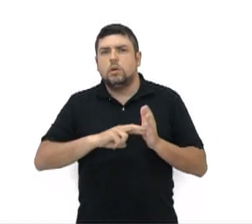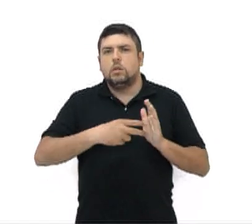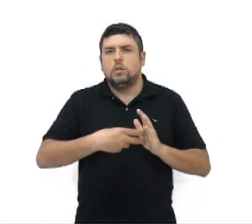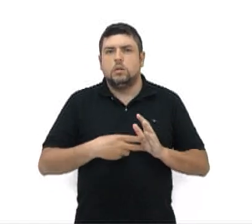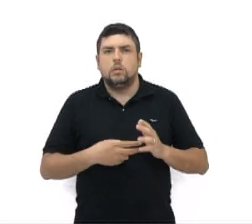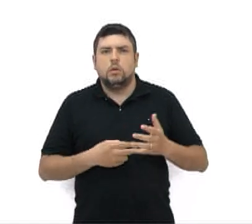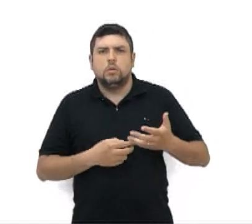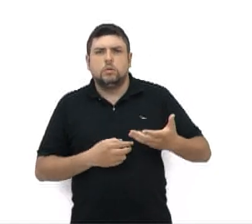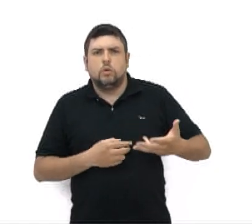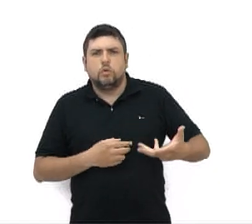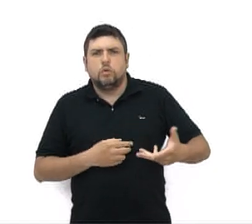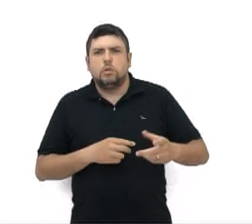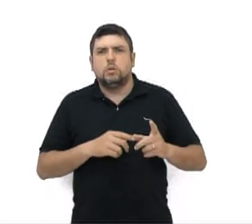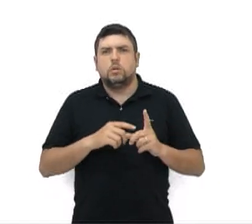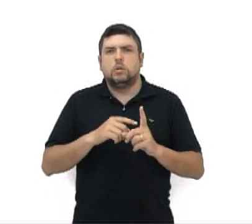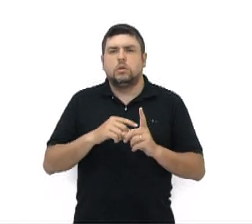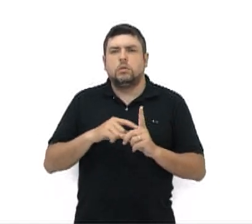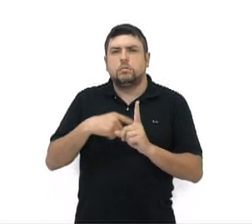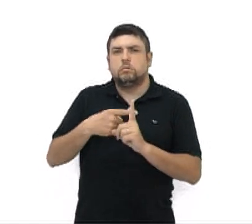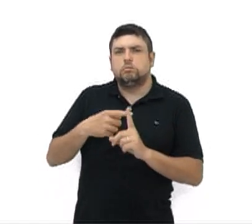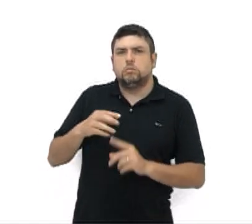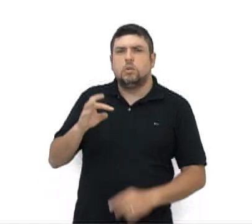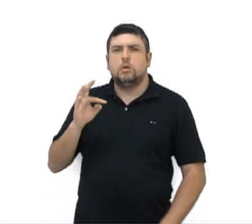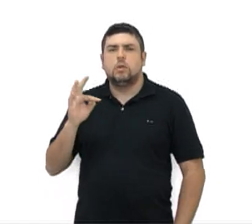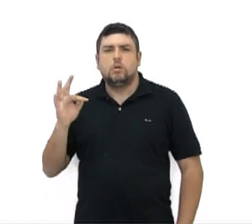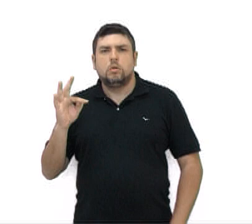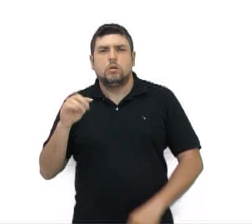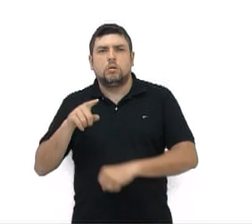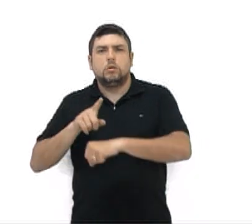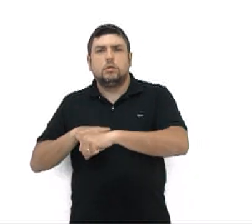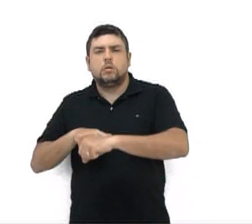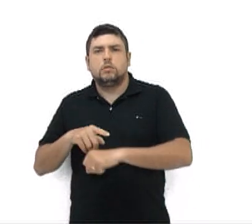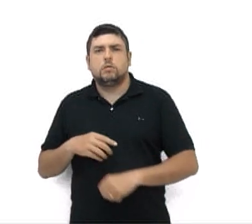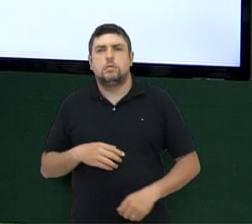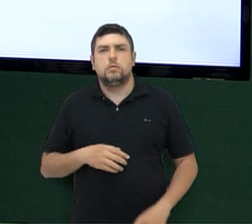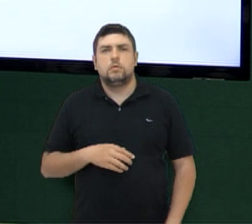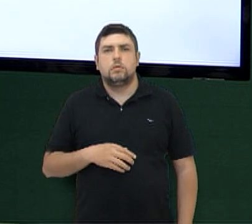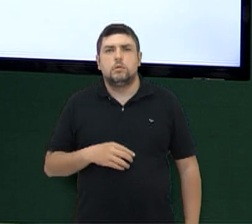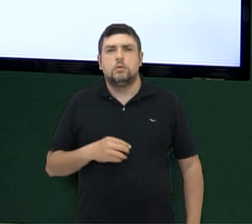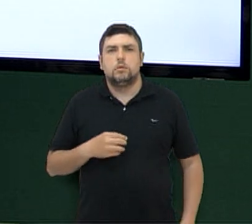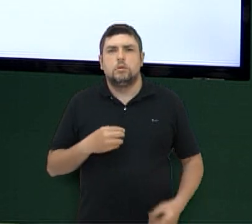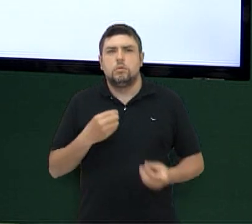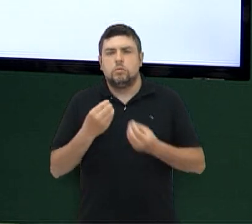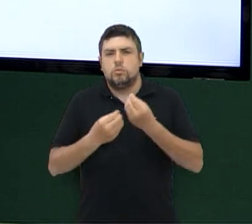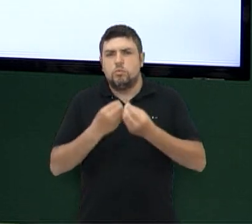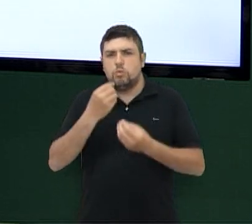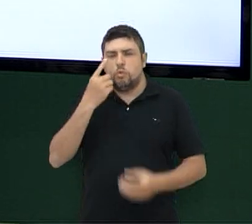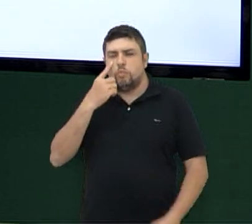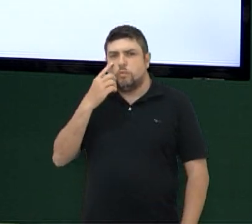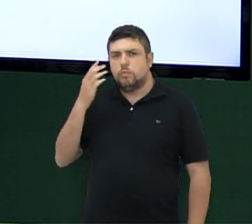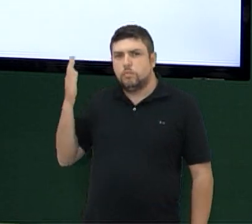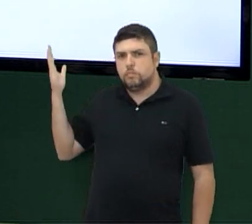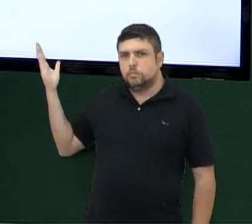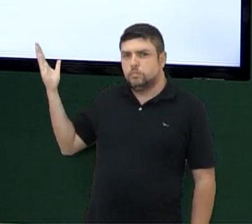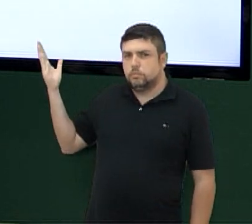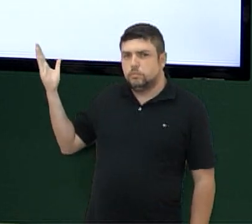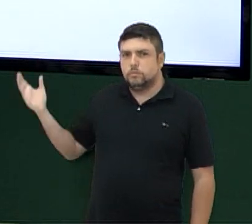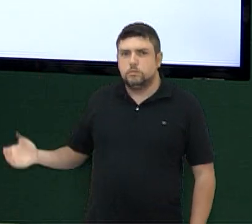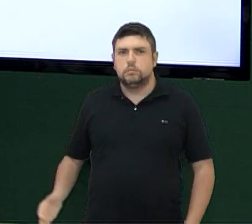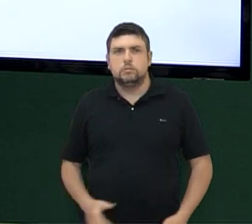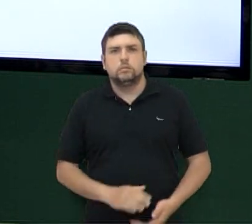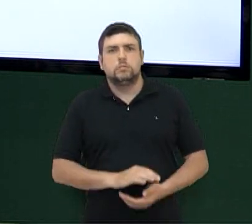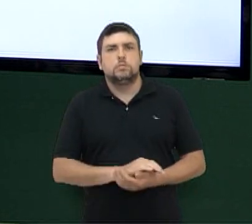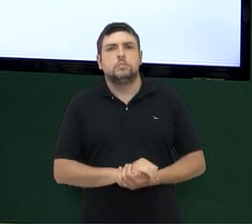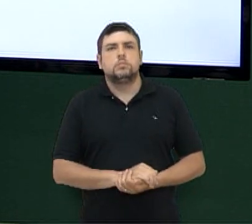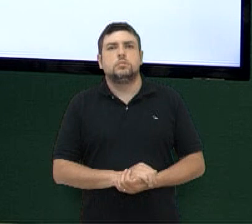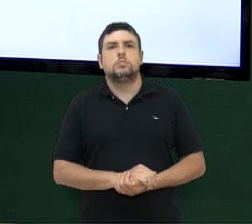tempo. Gente, eu pego aqui, ó, como eu quero aceleração média nessa situação, eu vou pegar o